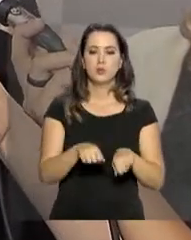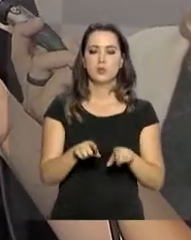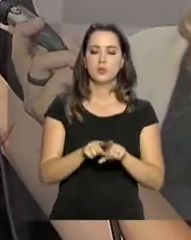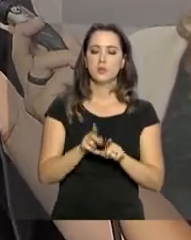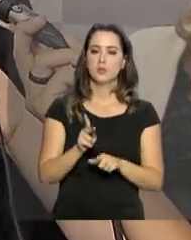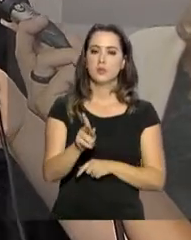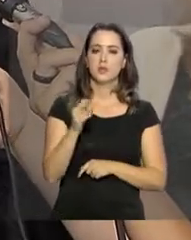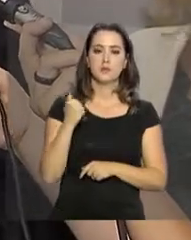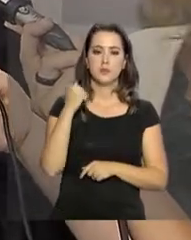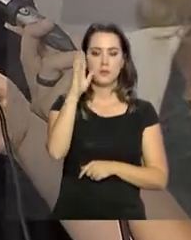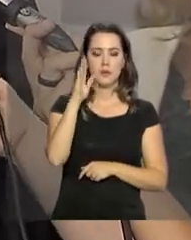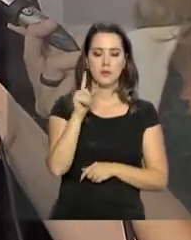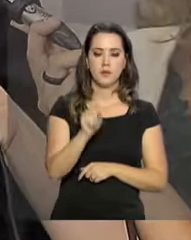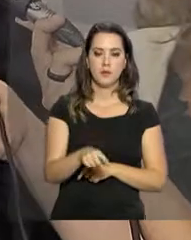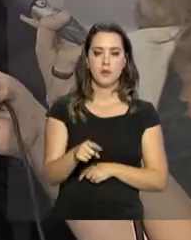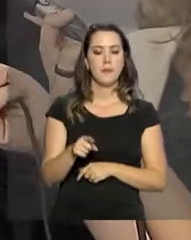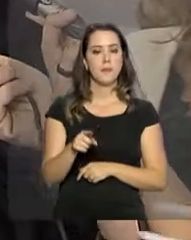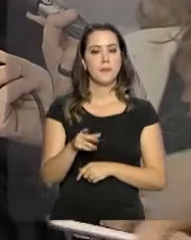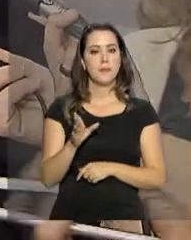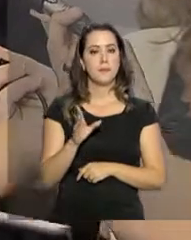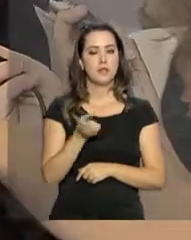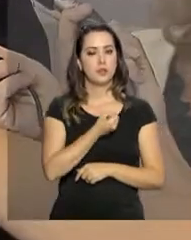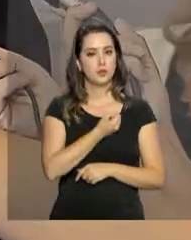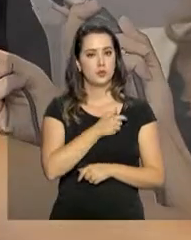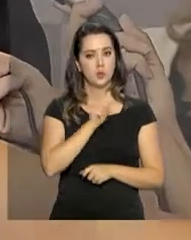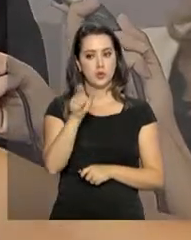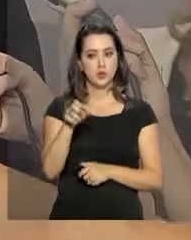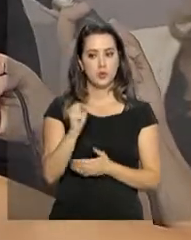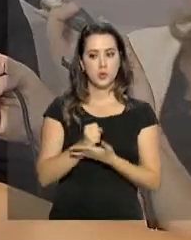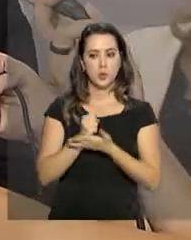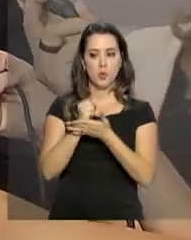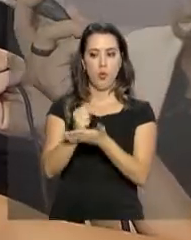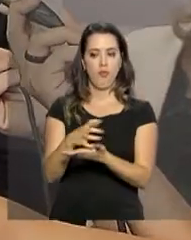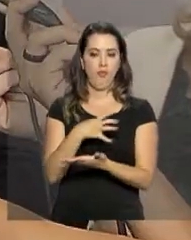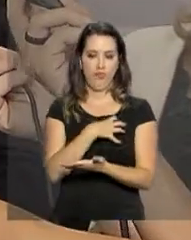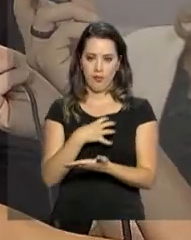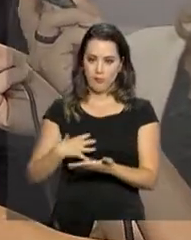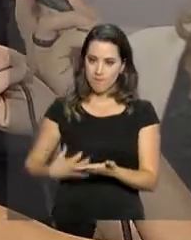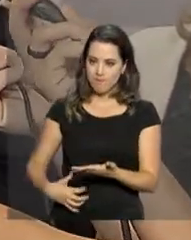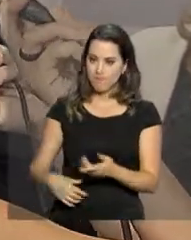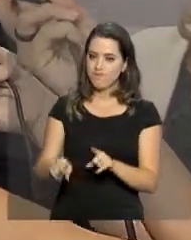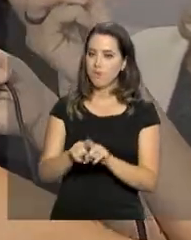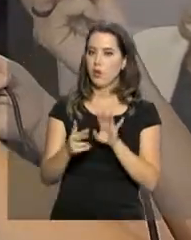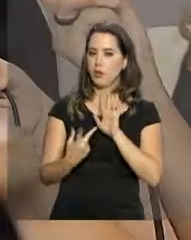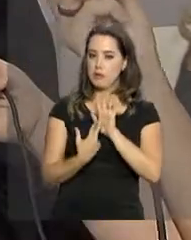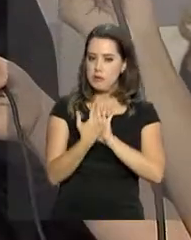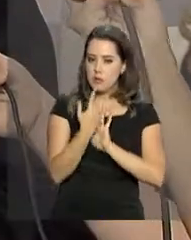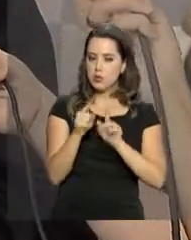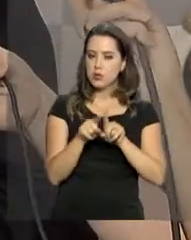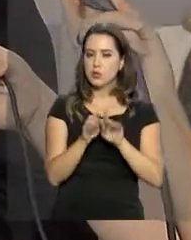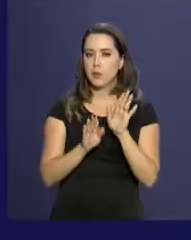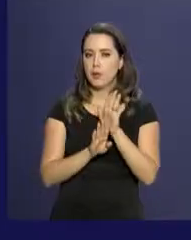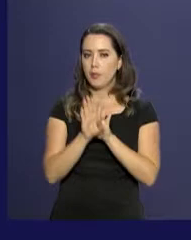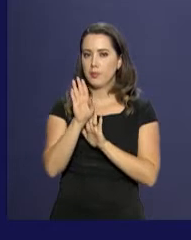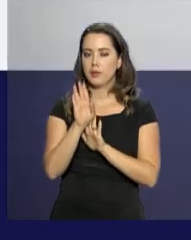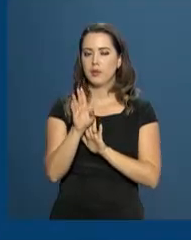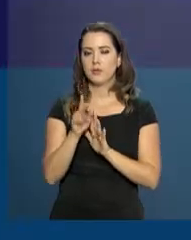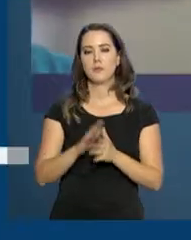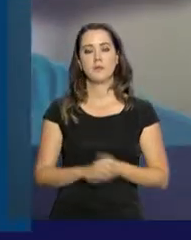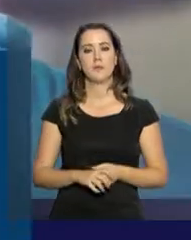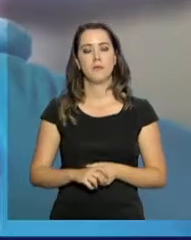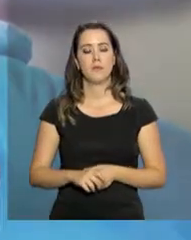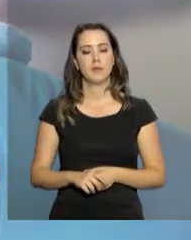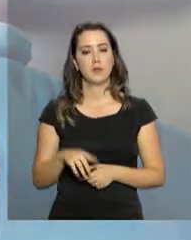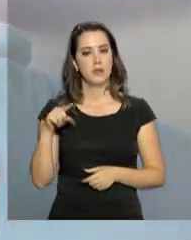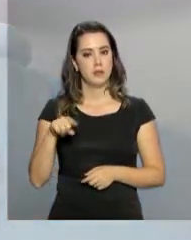cada vez mais aumentar tanto o número de doadores quanto o número de transplantes e poder reduzir definitivamente os números. A previsão